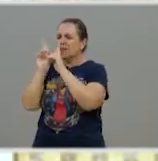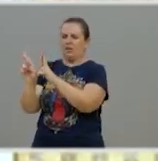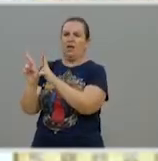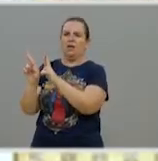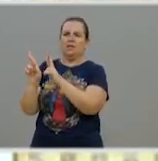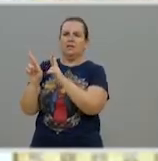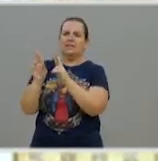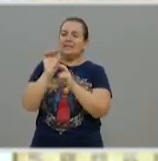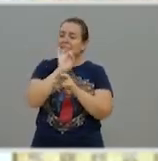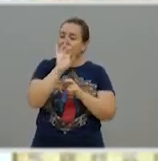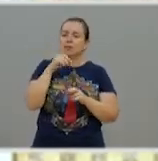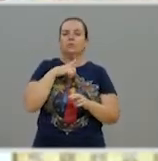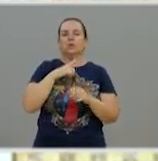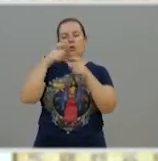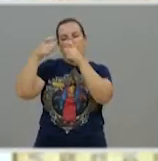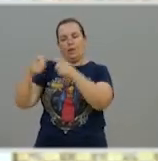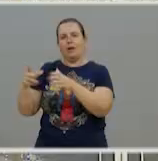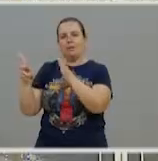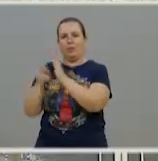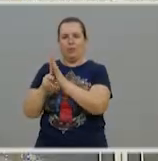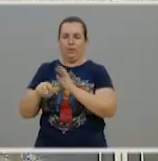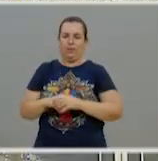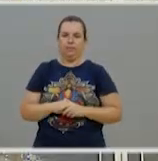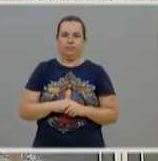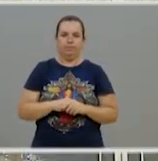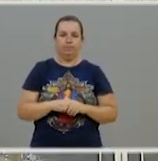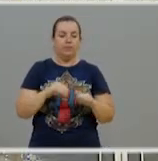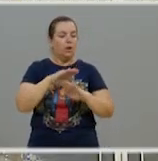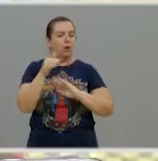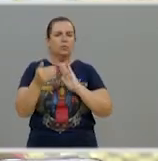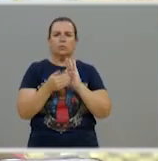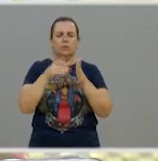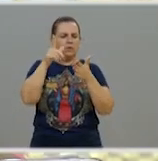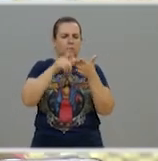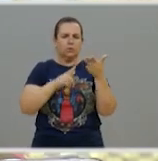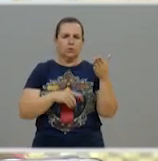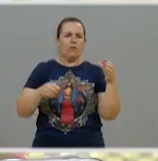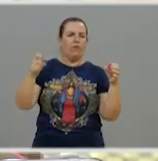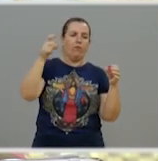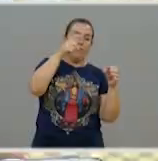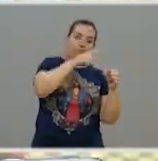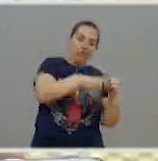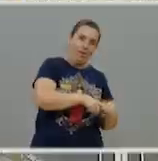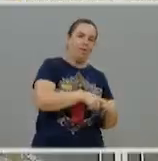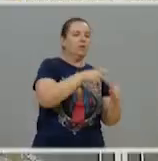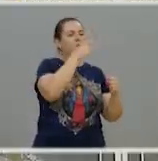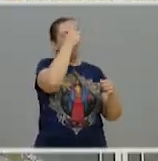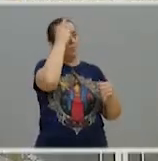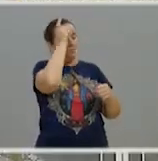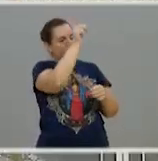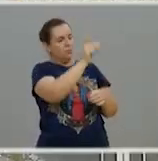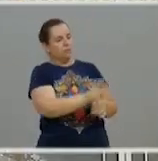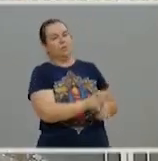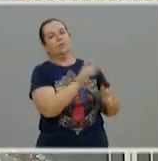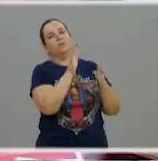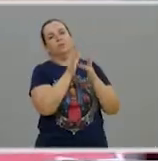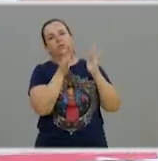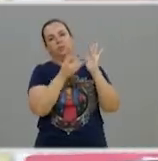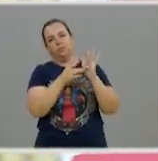Toda liturgia volta-se para a pessoa de Jesus Cristo. E nesta homilia eu gostaria de